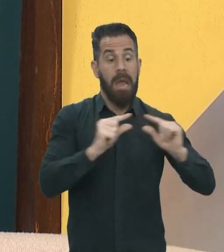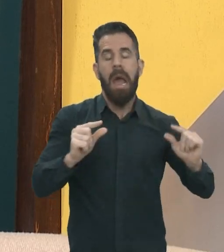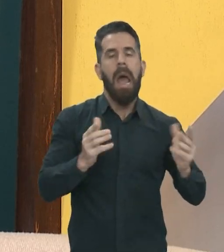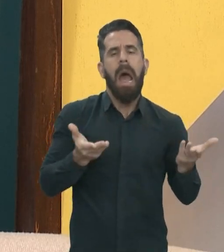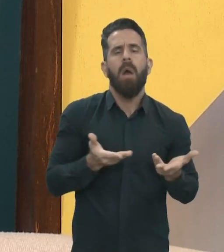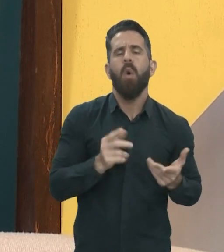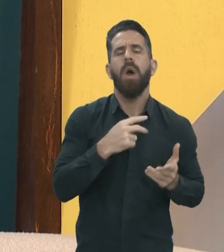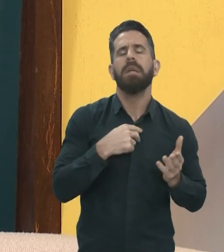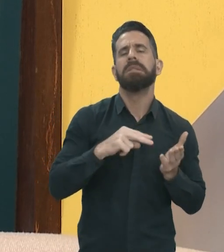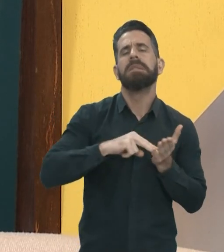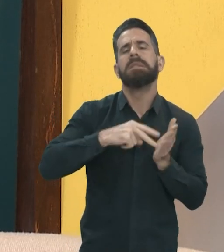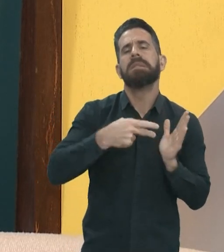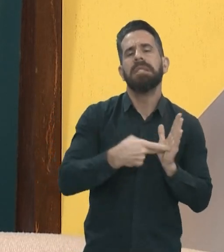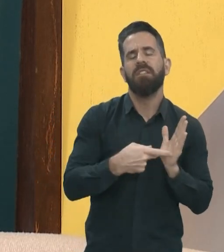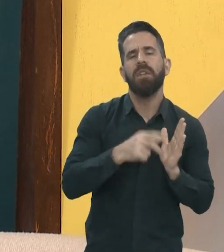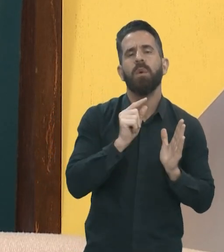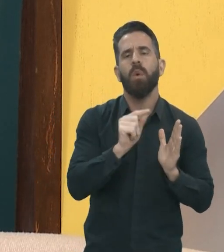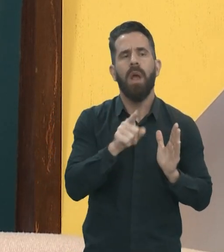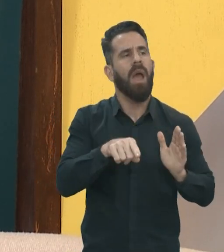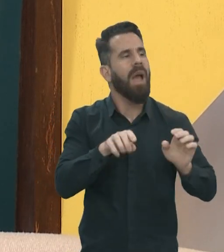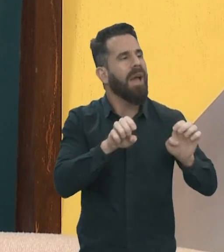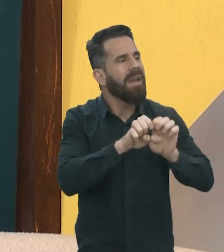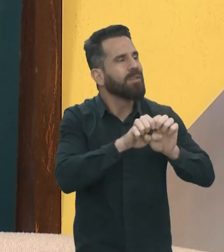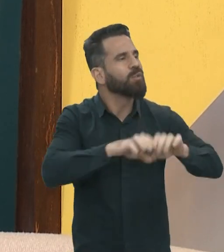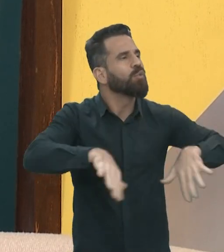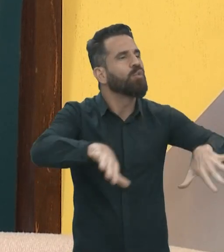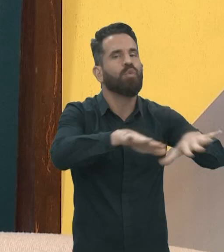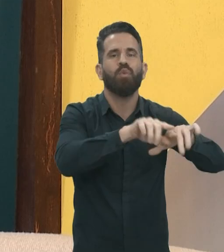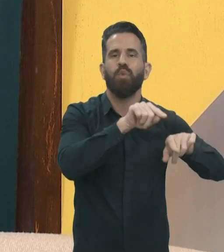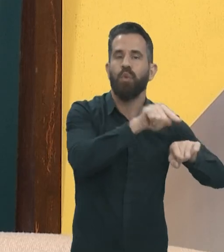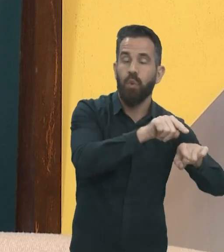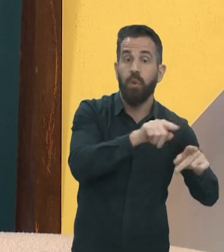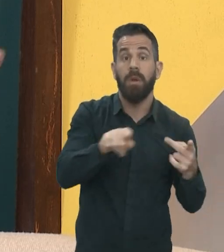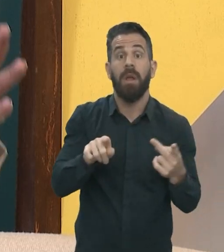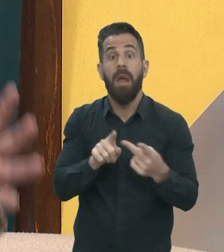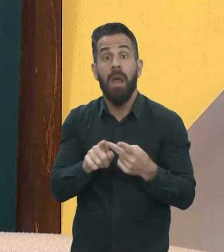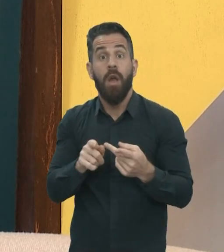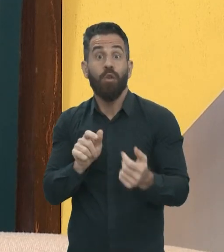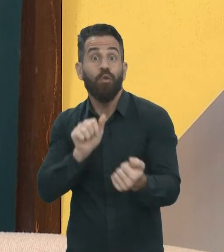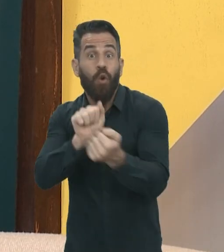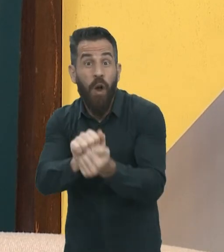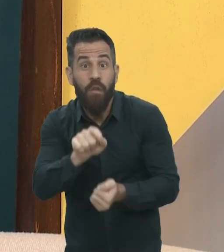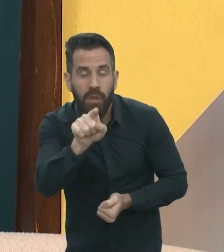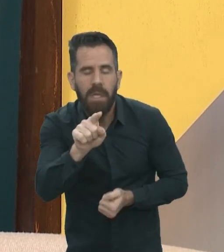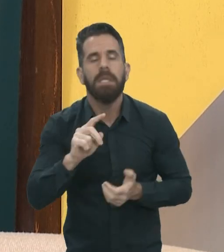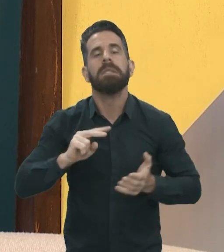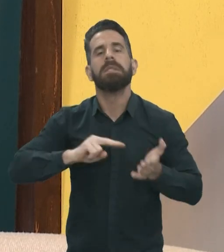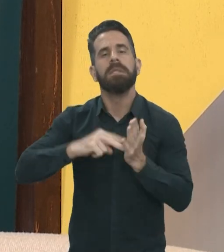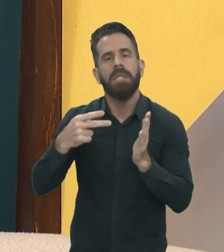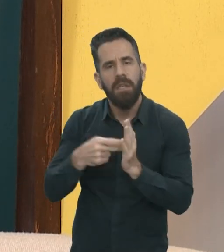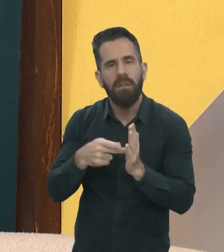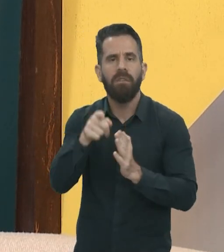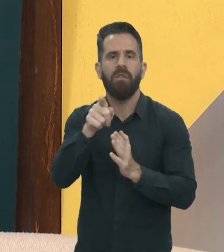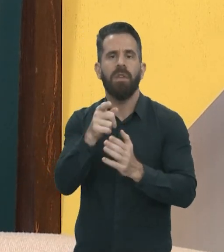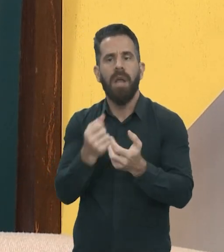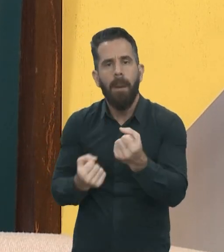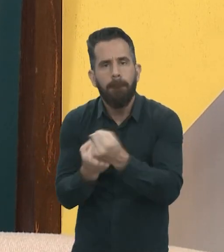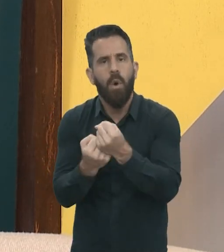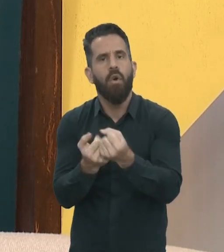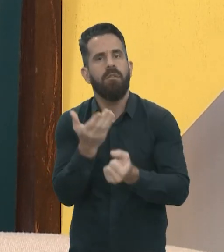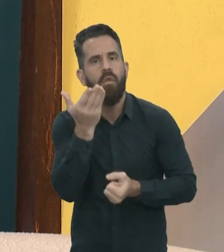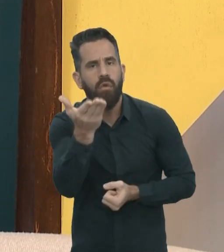infraestrutura. E o eixo do com você é o eixo do acolhimento, da inclusão, da permanência. Nesse eixo da infraestrutura, o que nós queremos